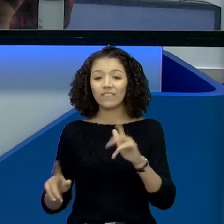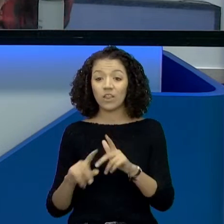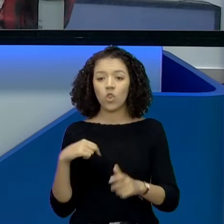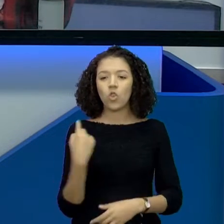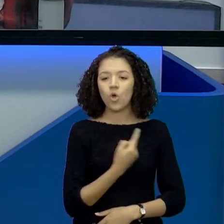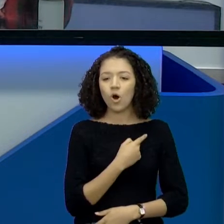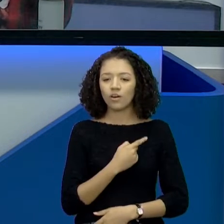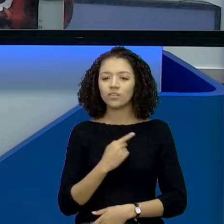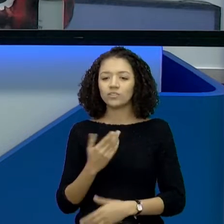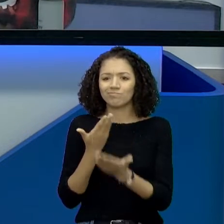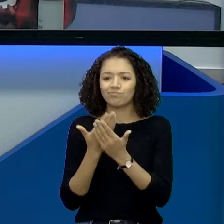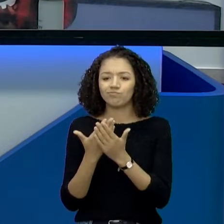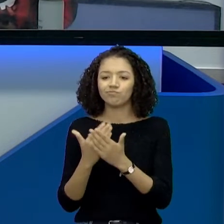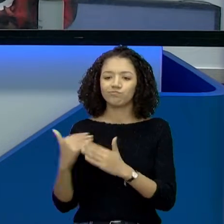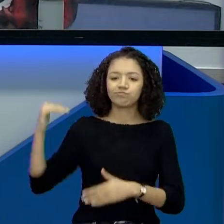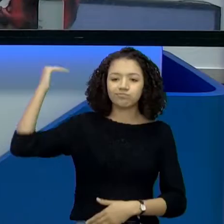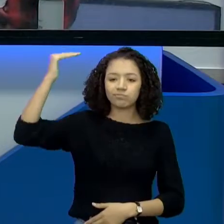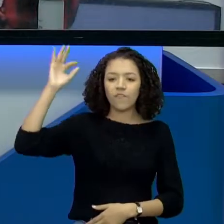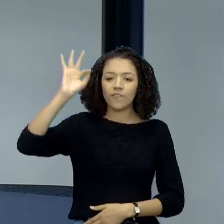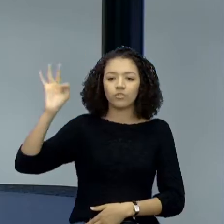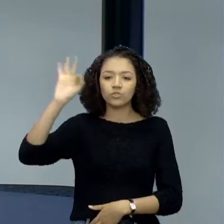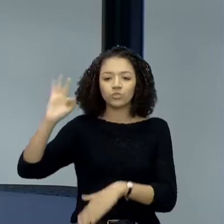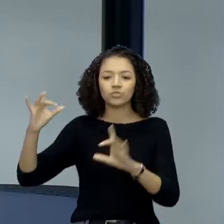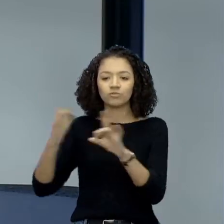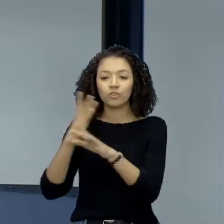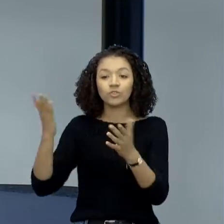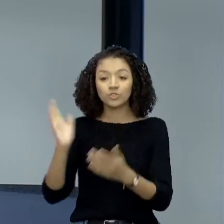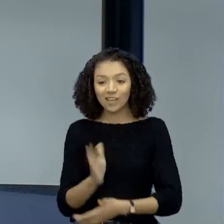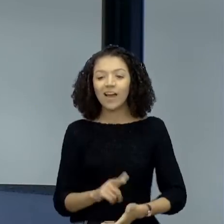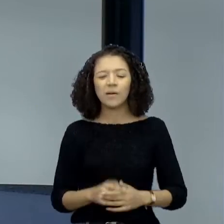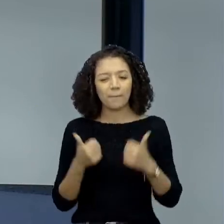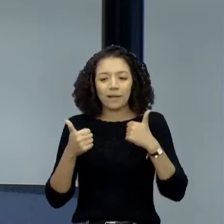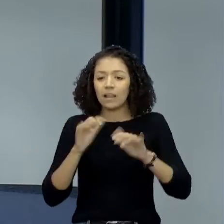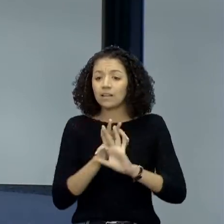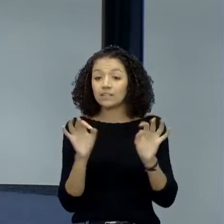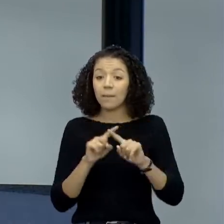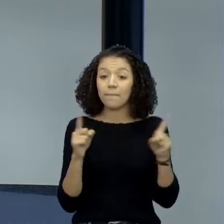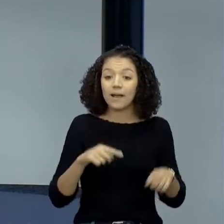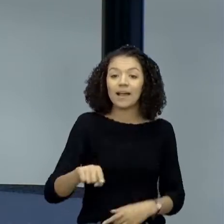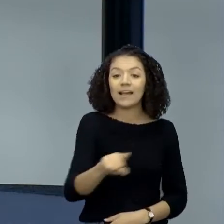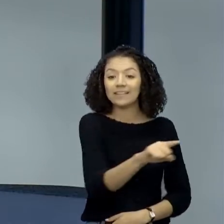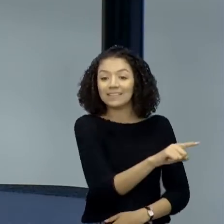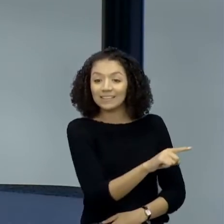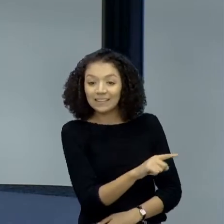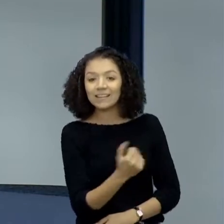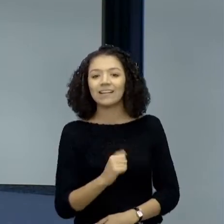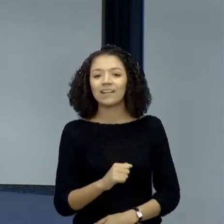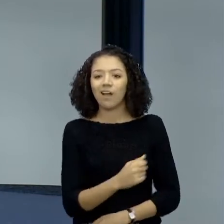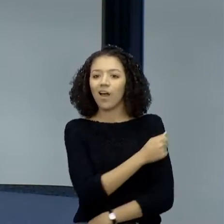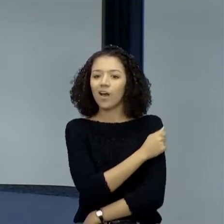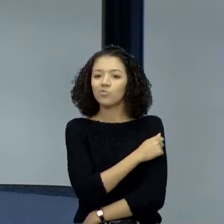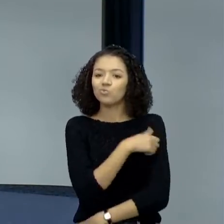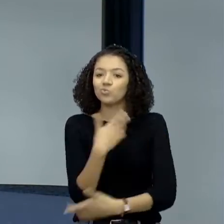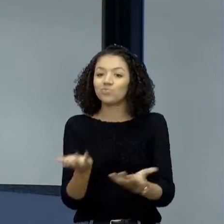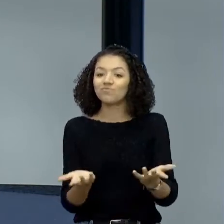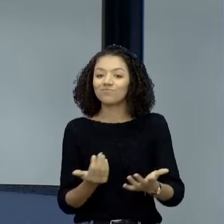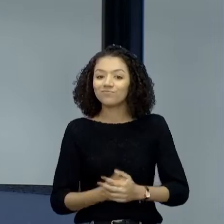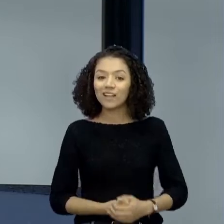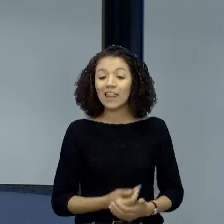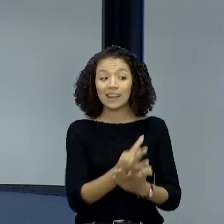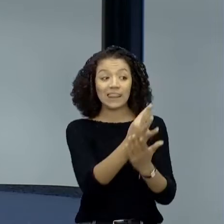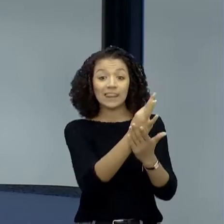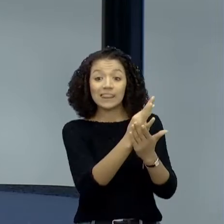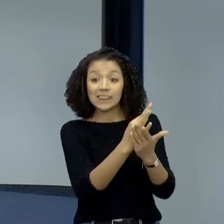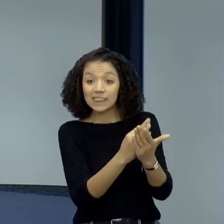já conhece razoavelmente. Mas eu acho que o mais difícil, às vezes, era encontrar alguns temas, alguns tópicos com textos assim